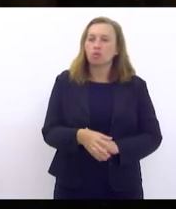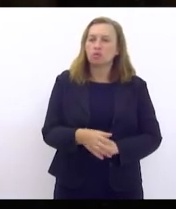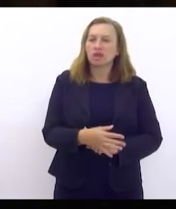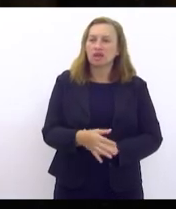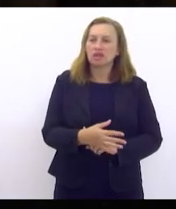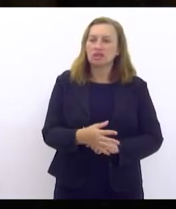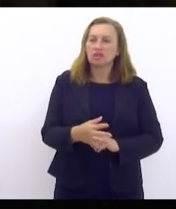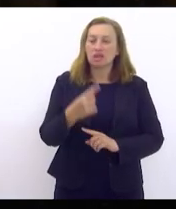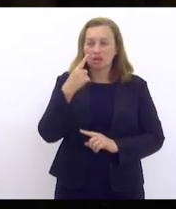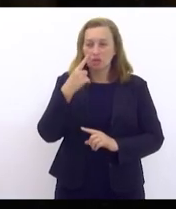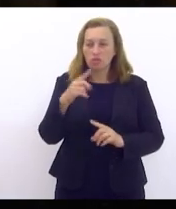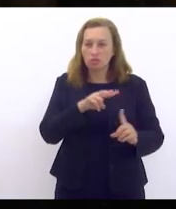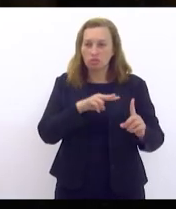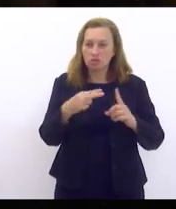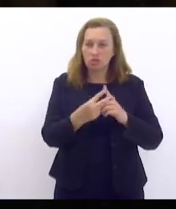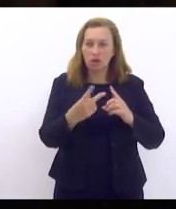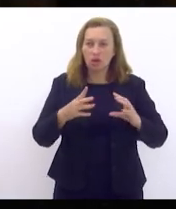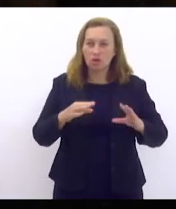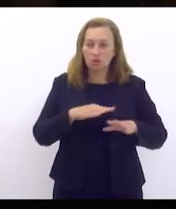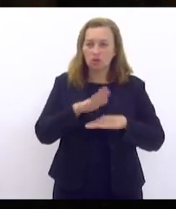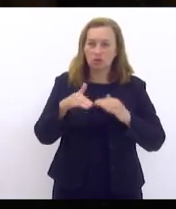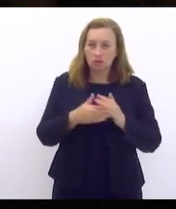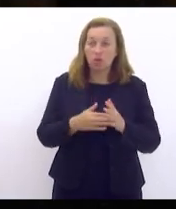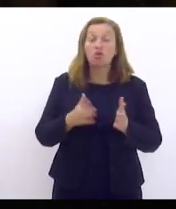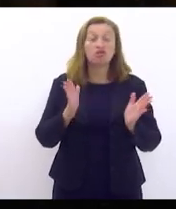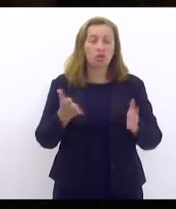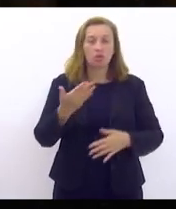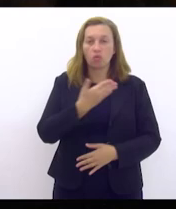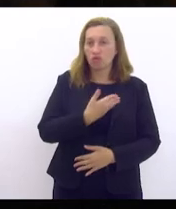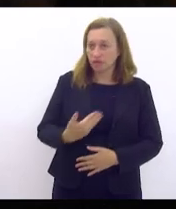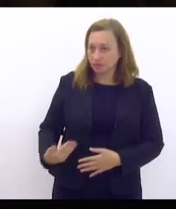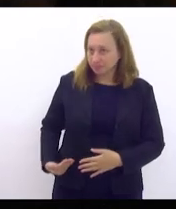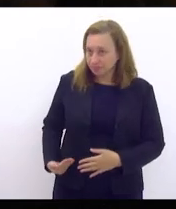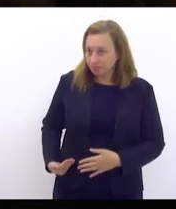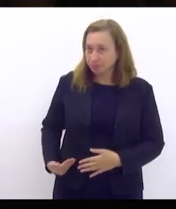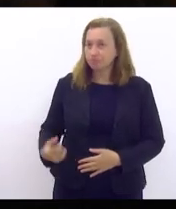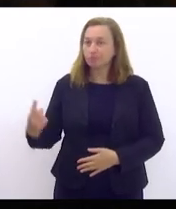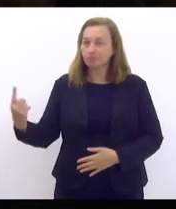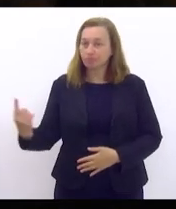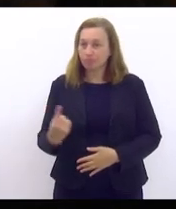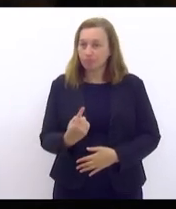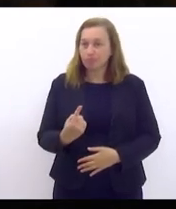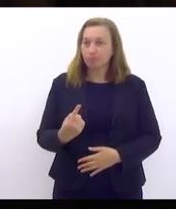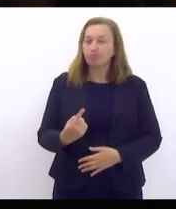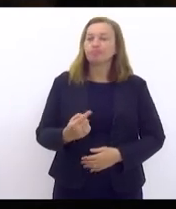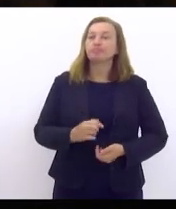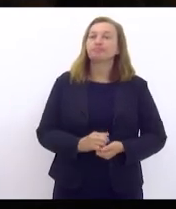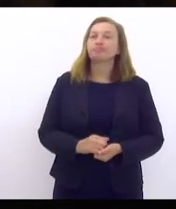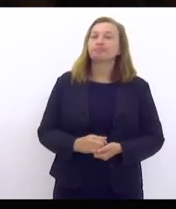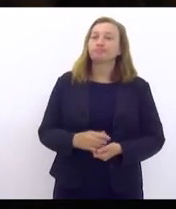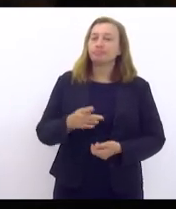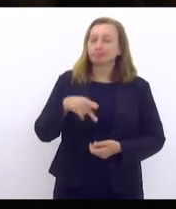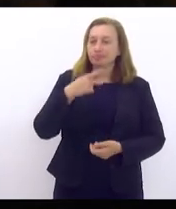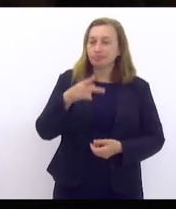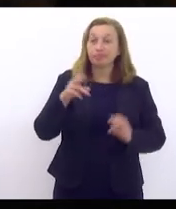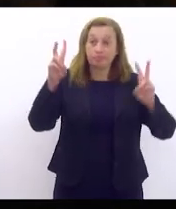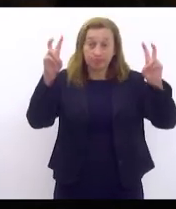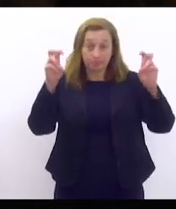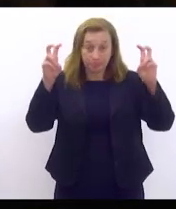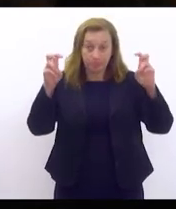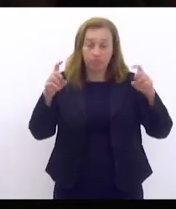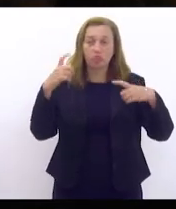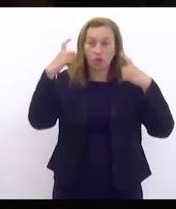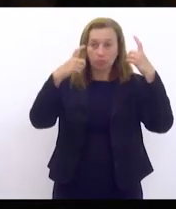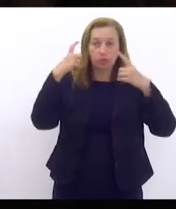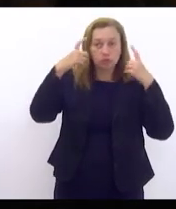completa então já que o governador veio a público para dizer que essa questão lhe